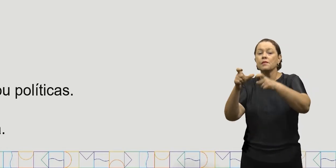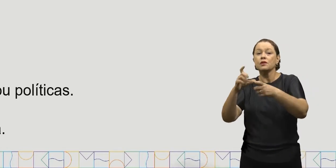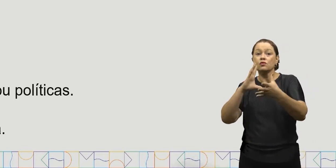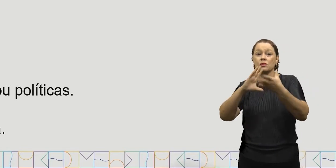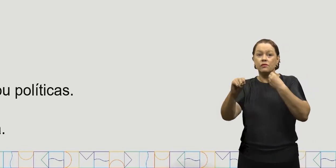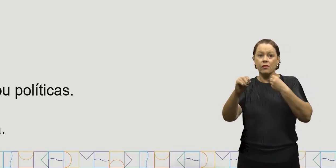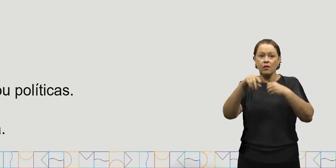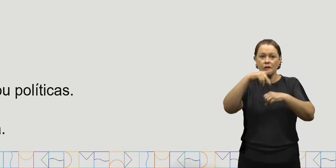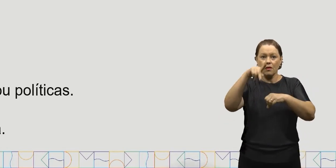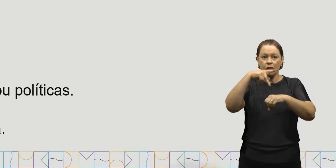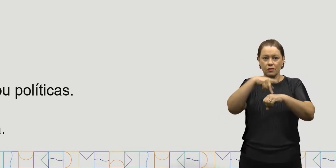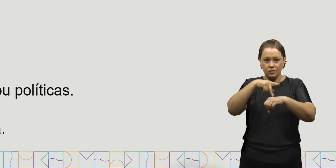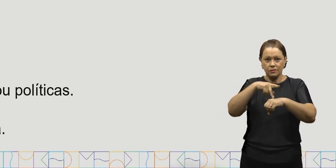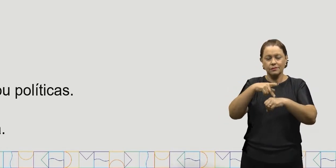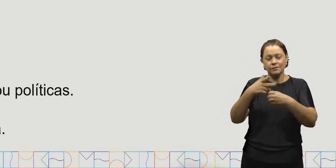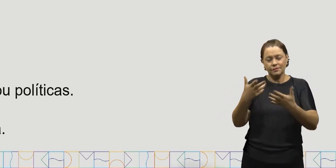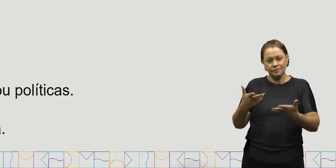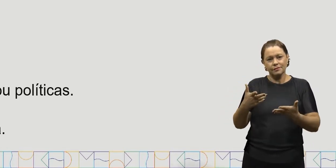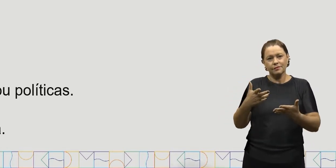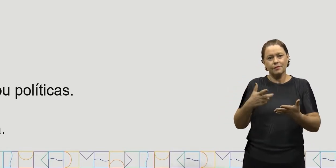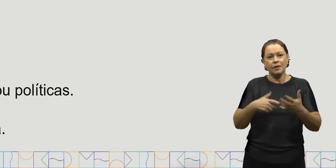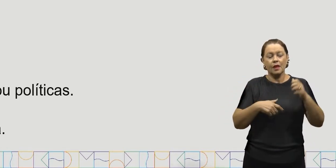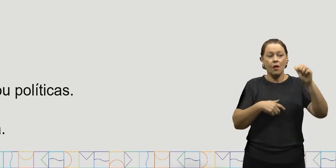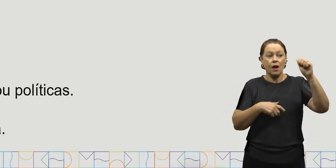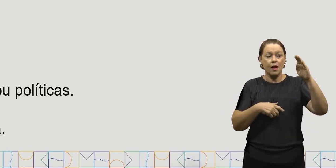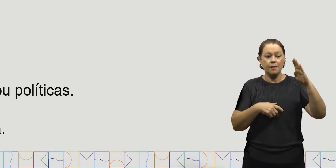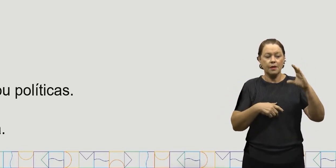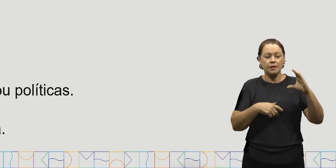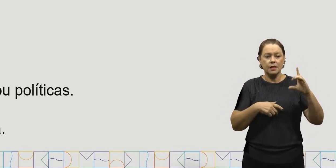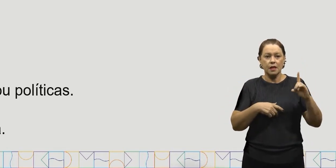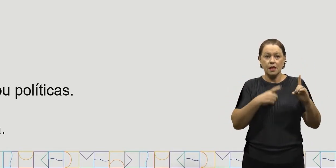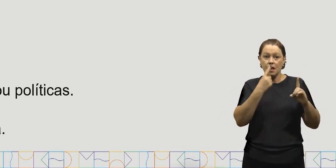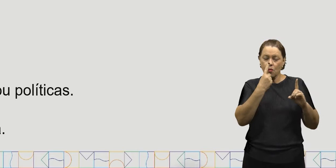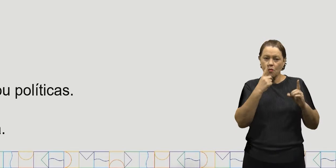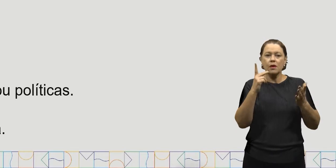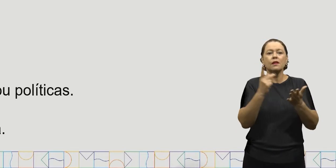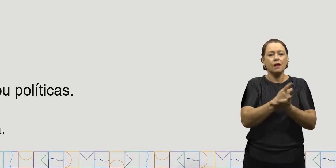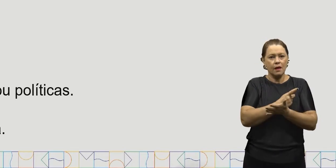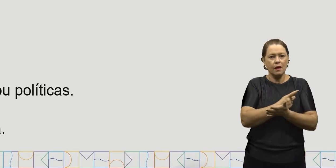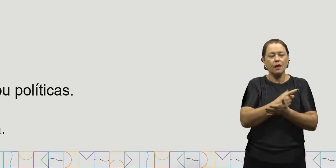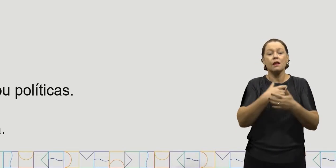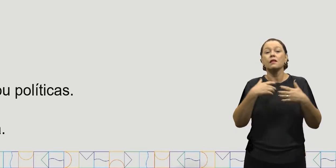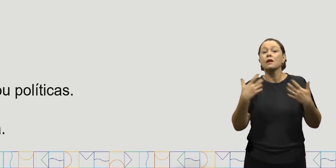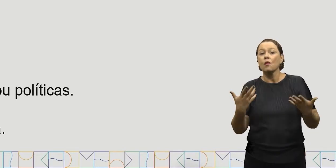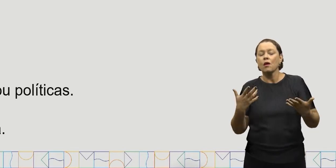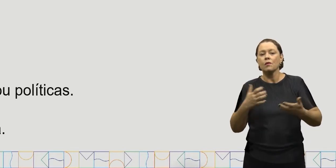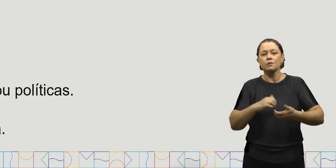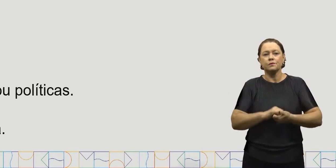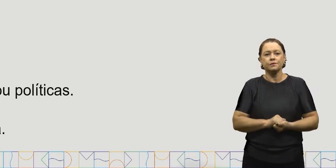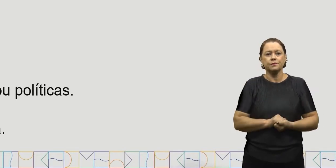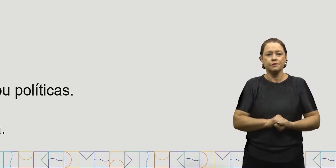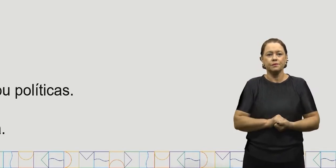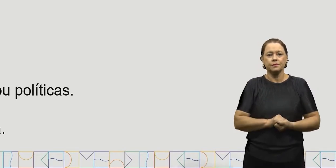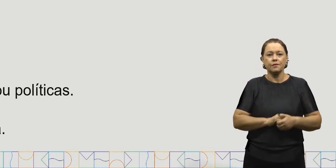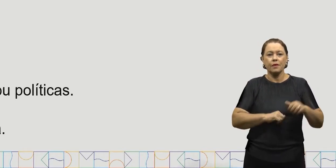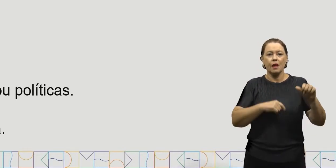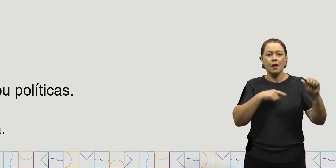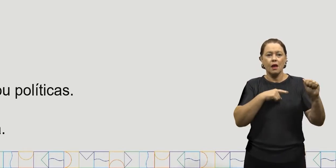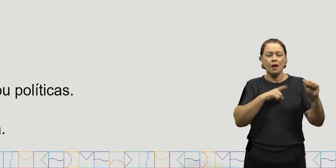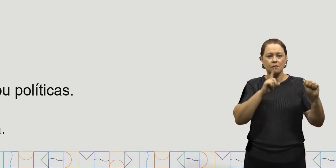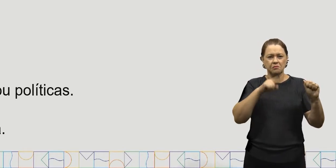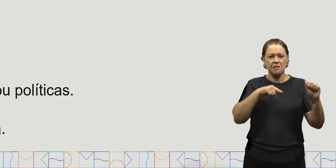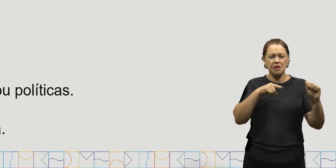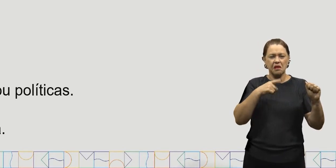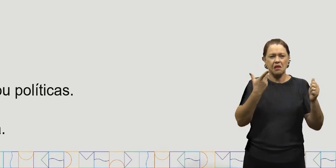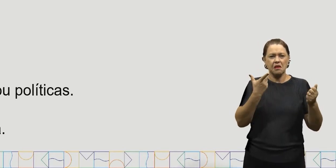país? Então, uma dessas alternativas não indica um desses motivos. Vamos lá. Alternativa